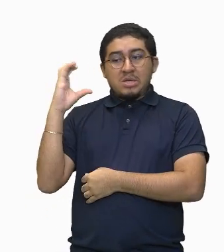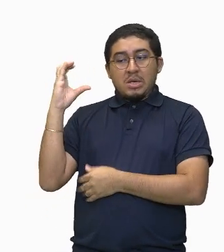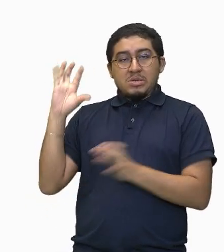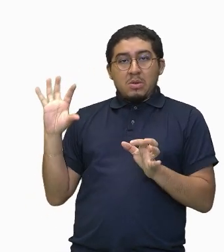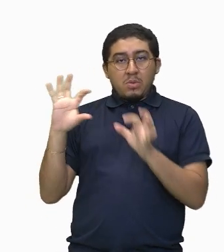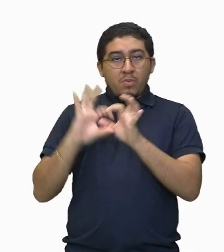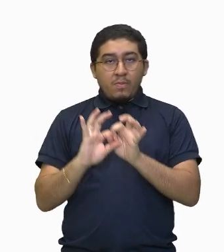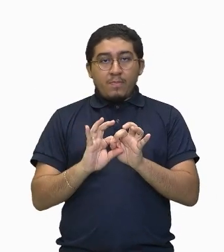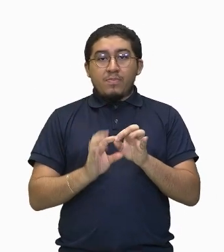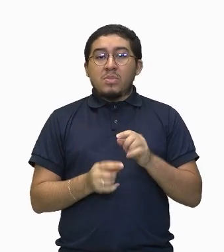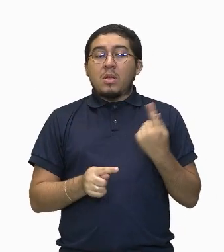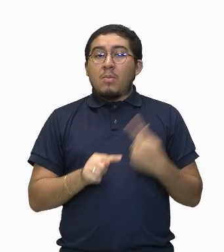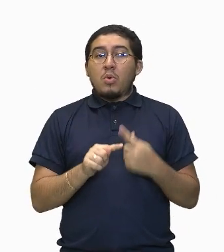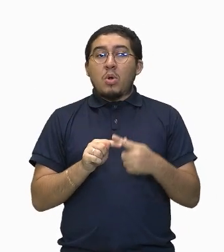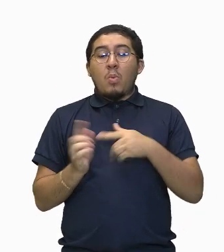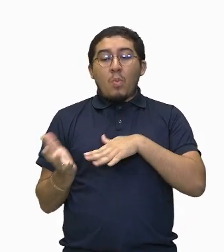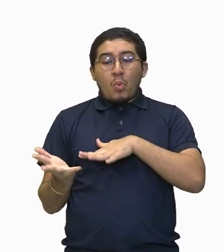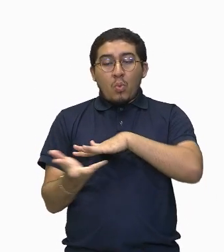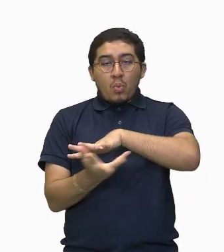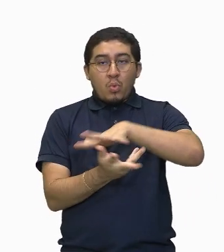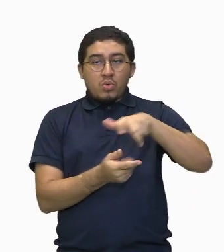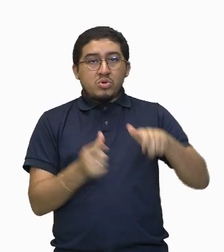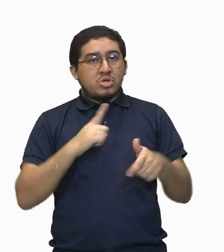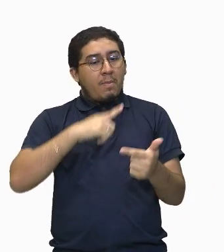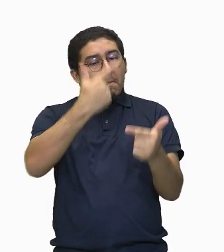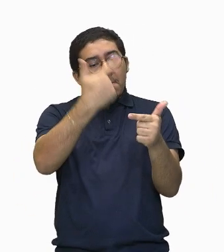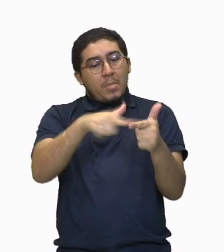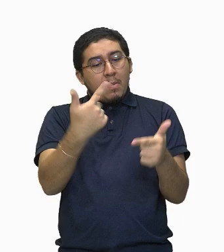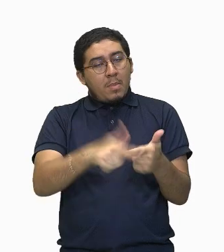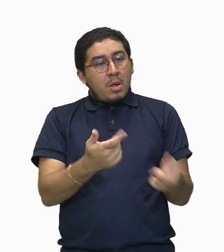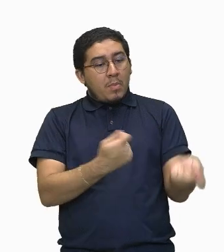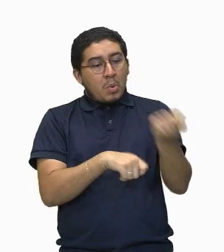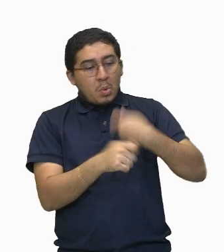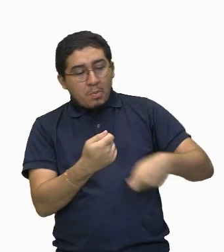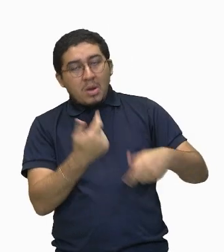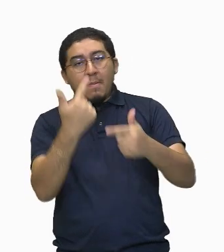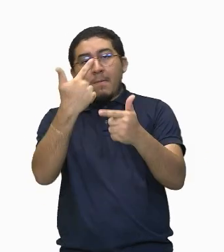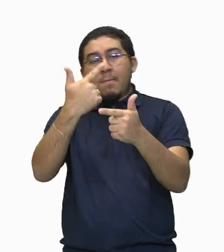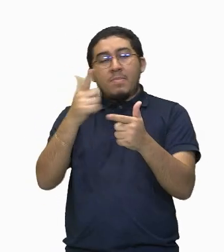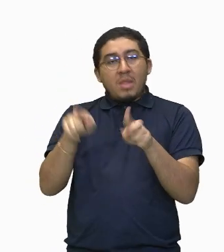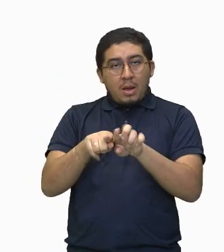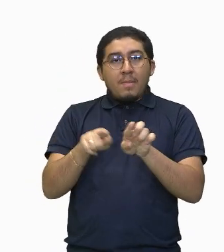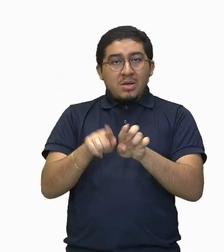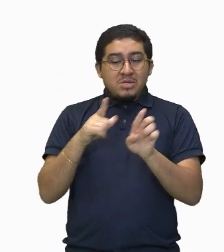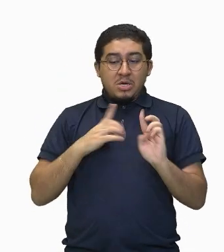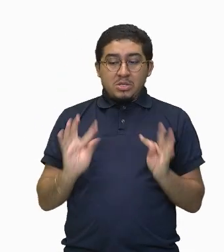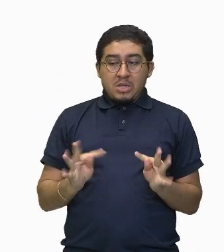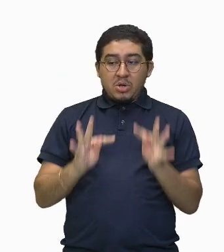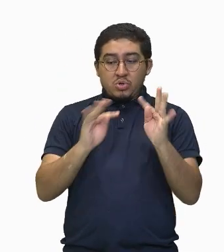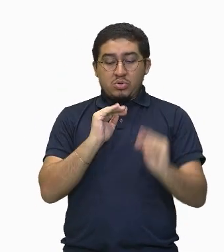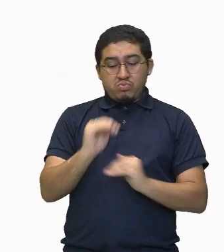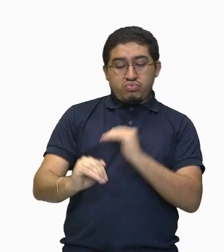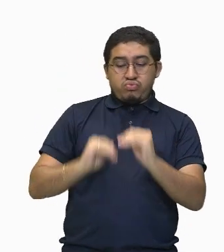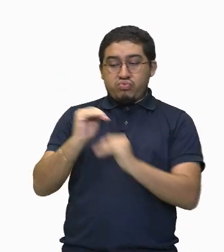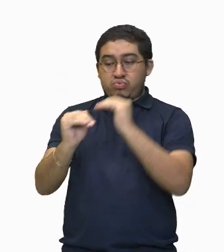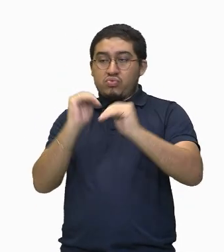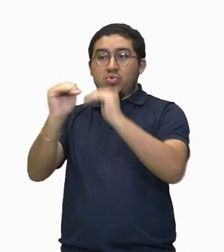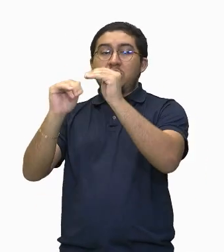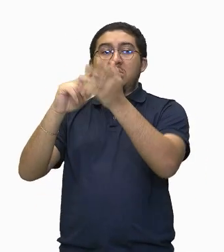ele enfrentava crises econômicas, avanços tecnológicos extraordinários, transformavam